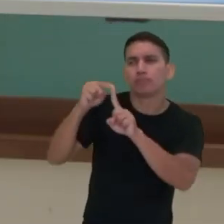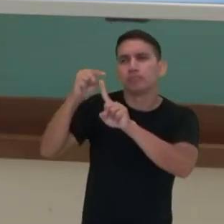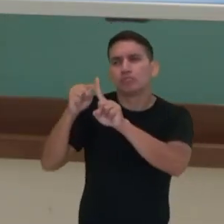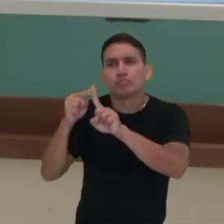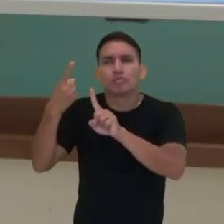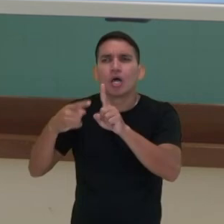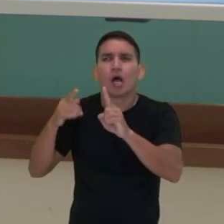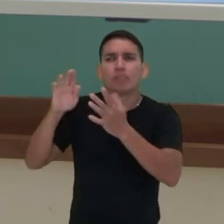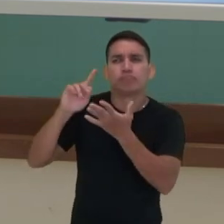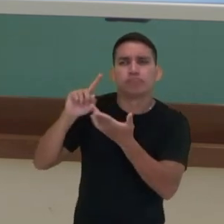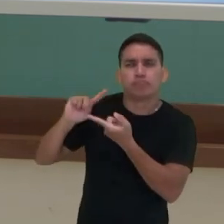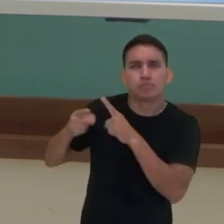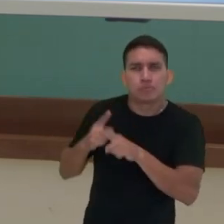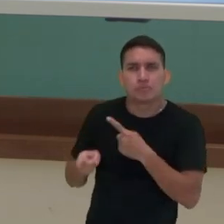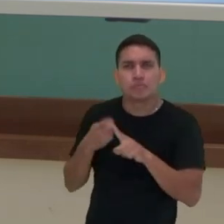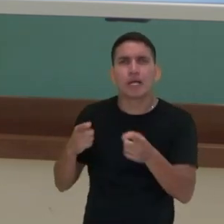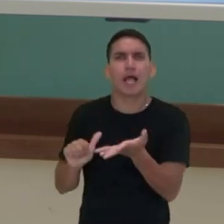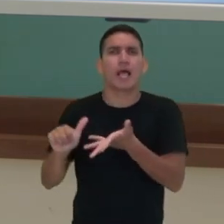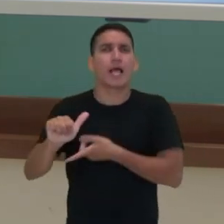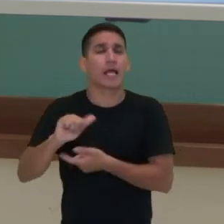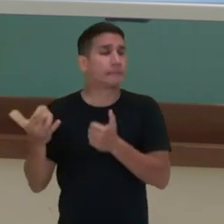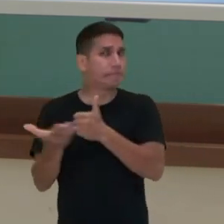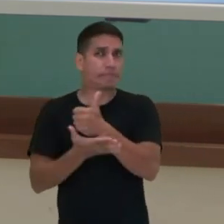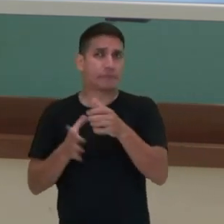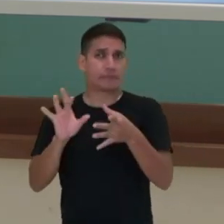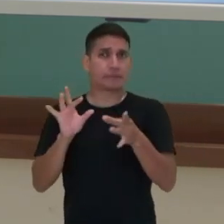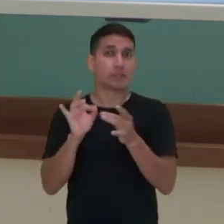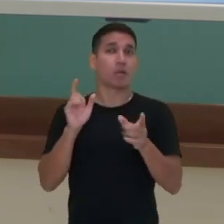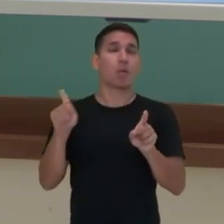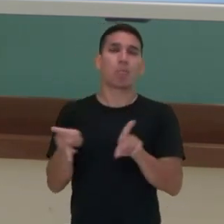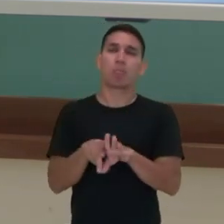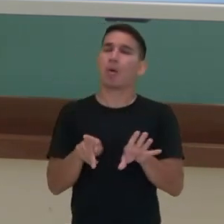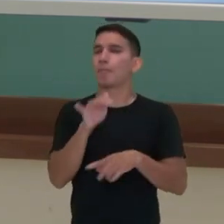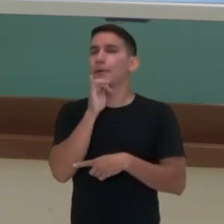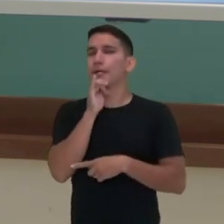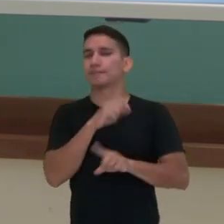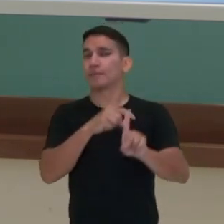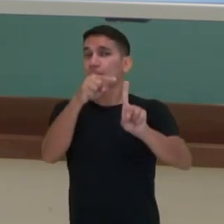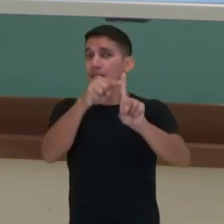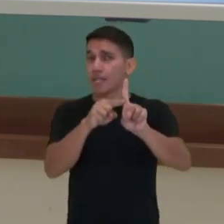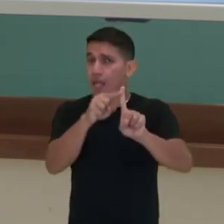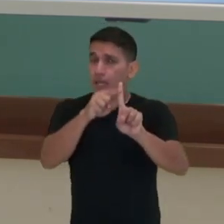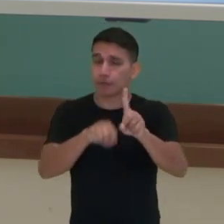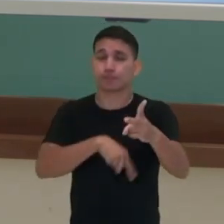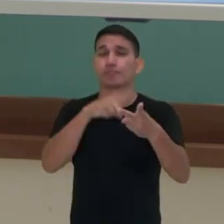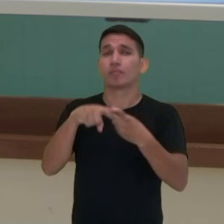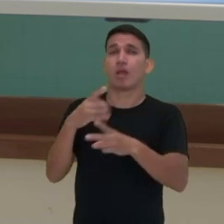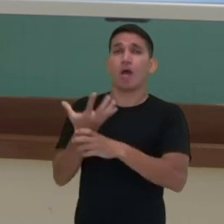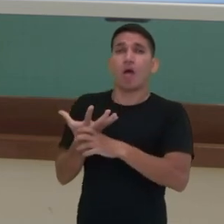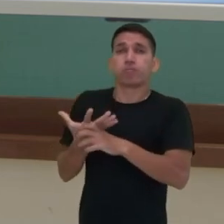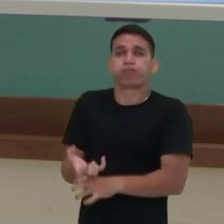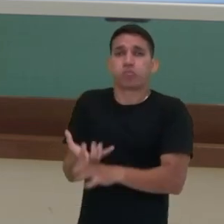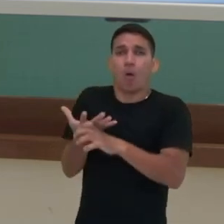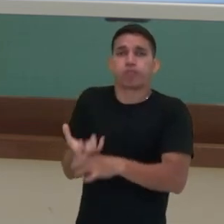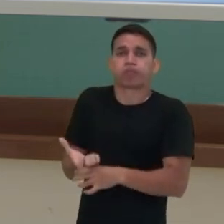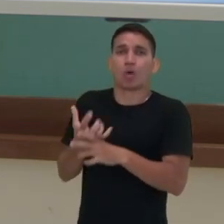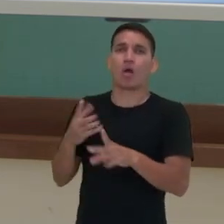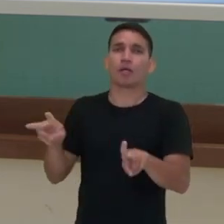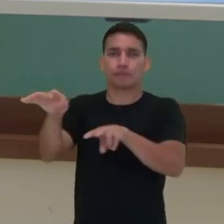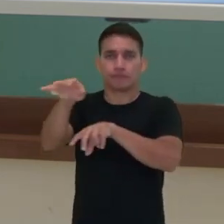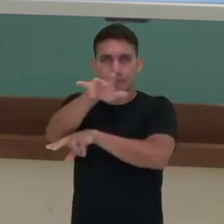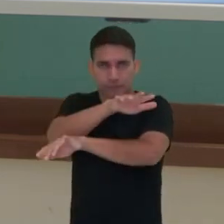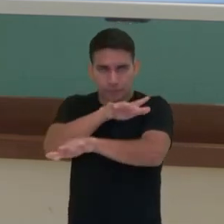Ele é básico para o entendimento do clima. A temperatura, por exemplo, a pressão do ar, as